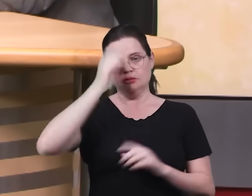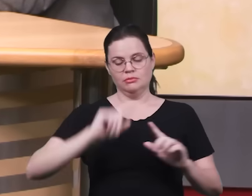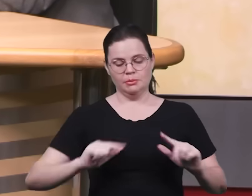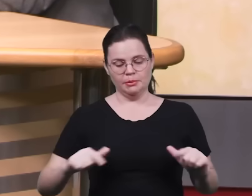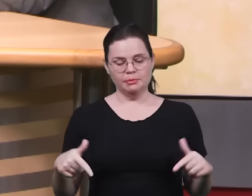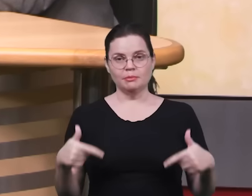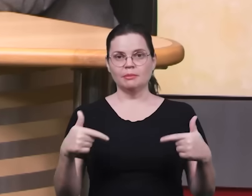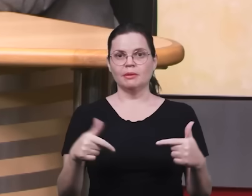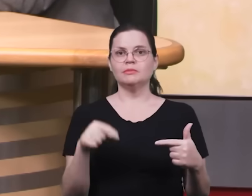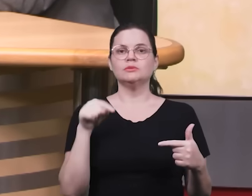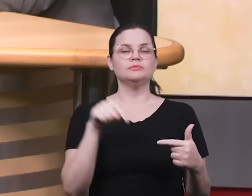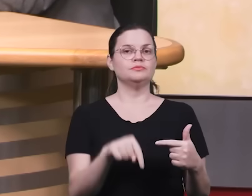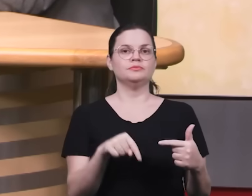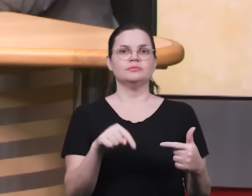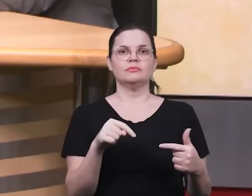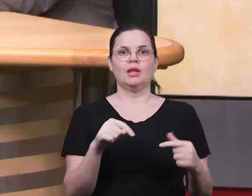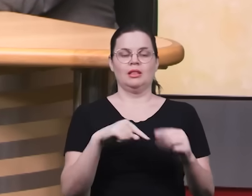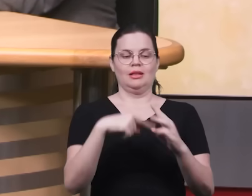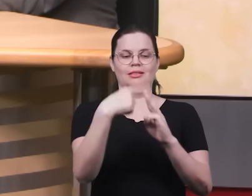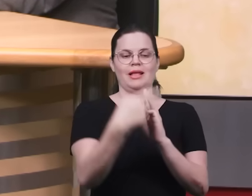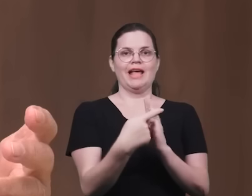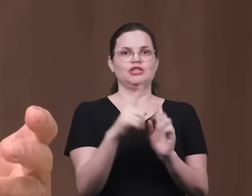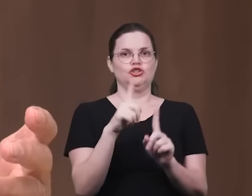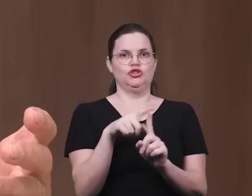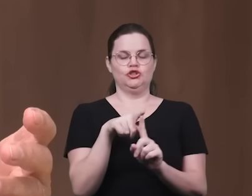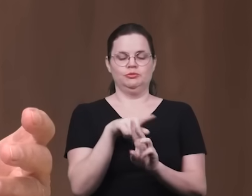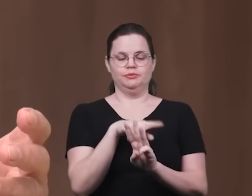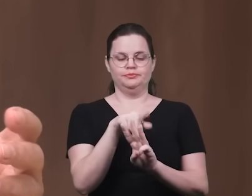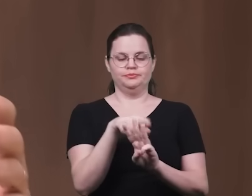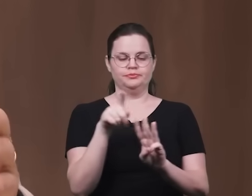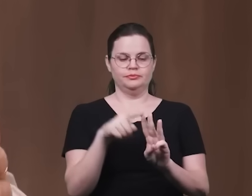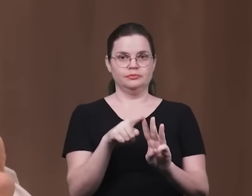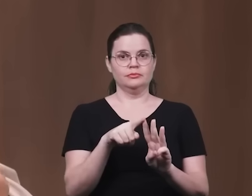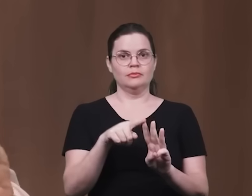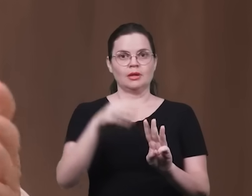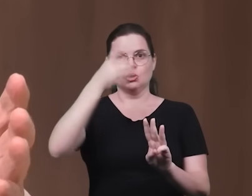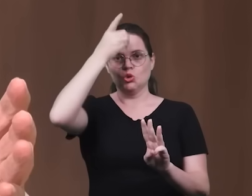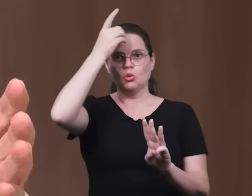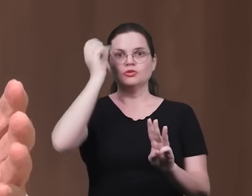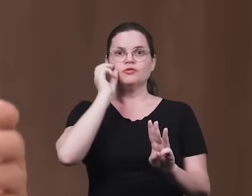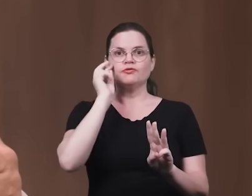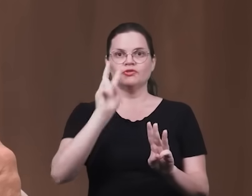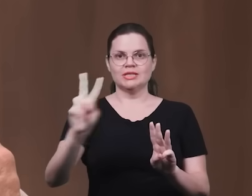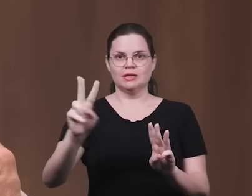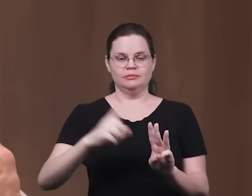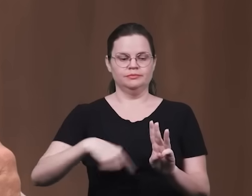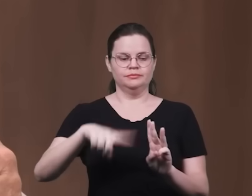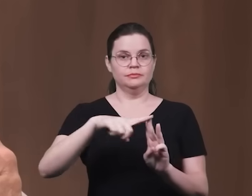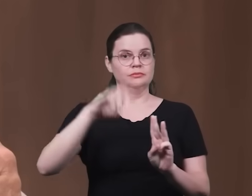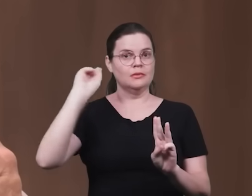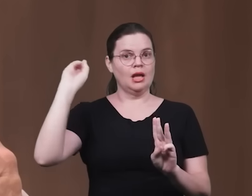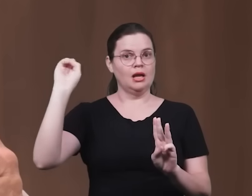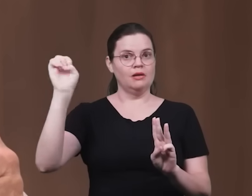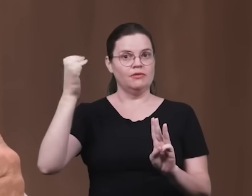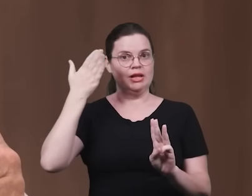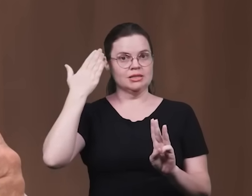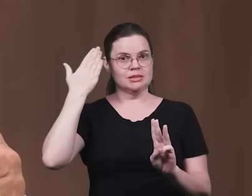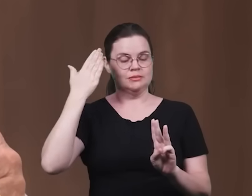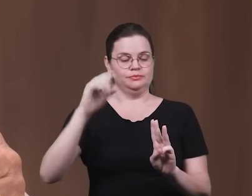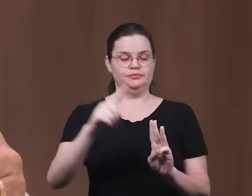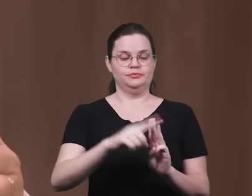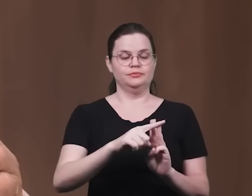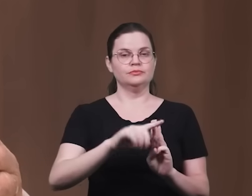manifestação, ela acontece de 3 formas. Ou é através de uma visão, ou através de uma